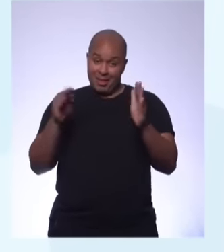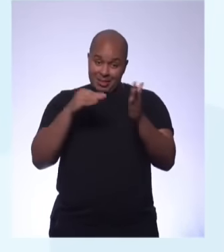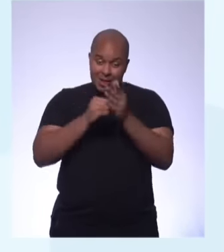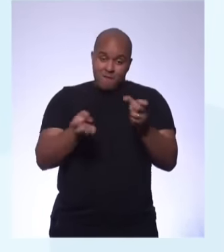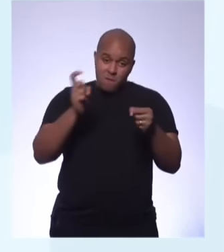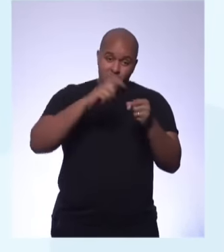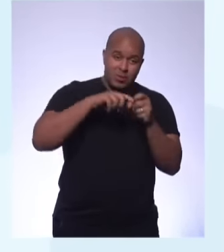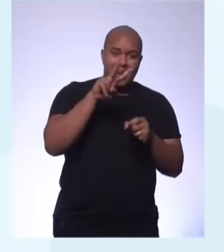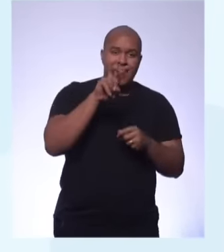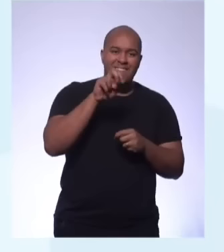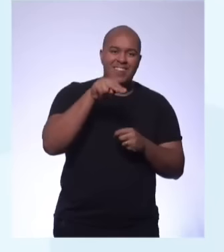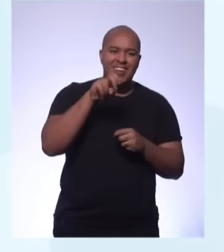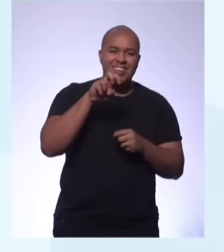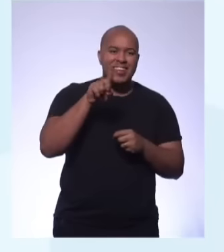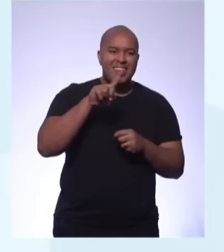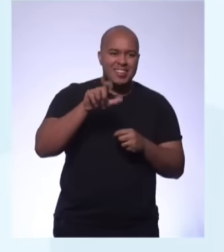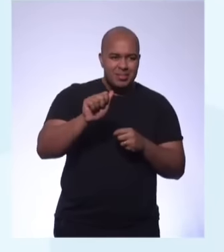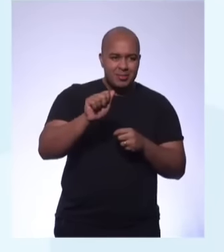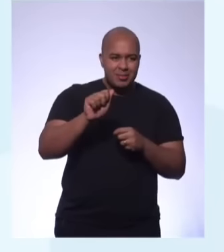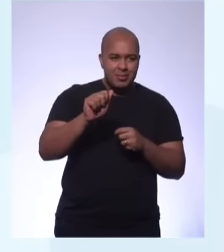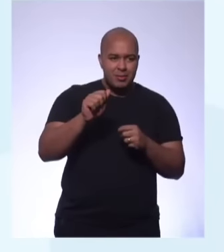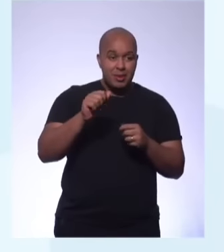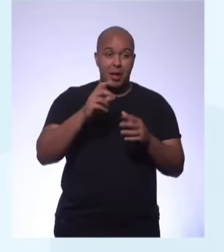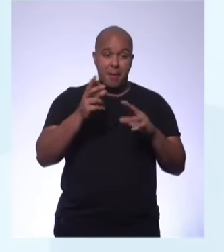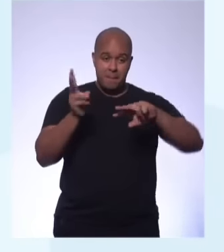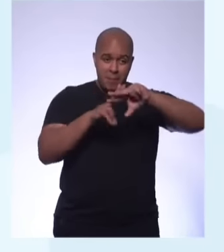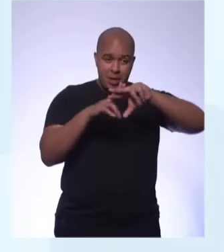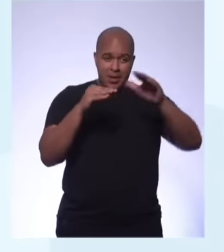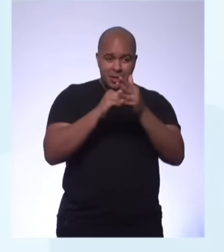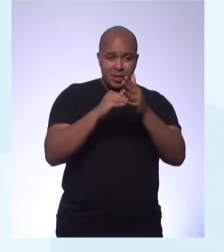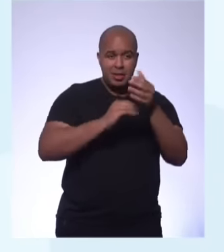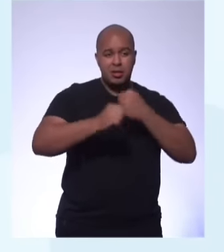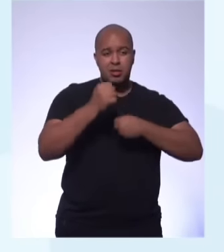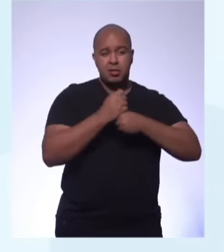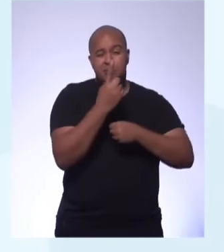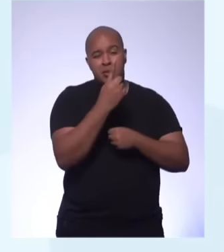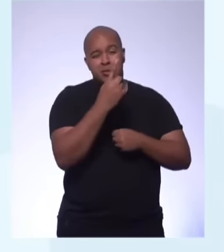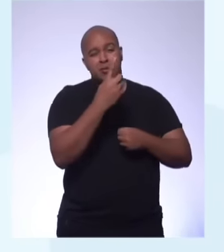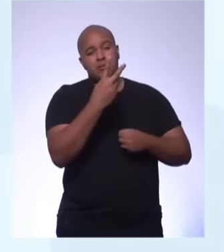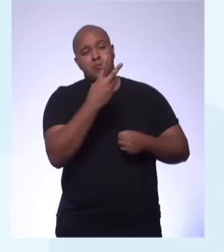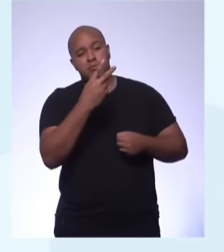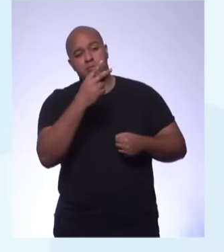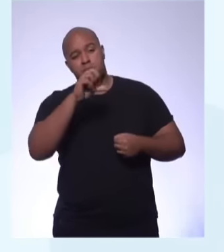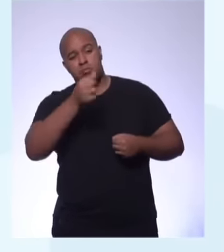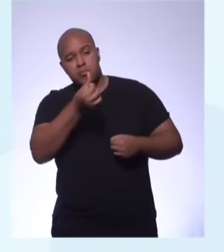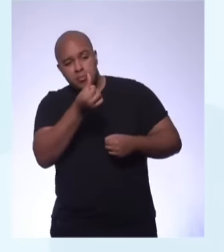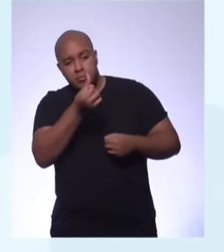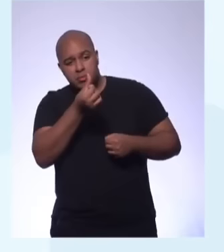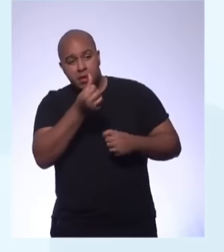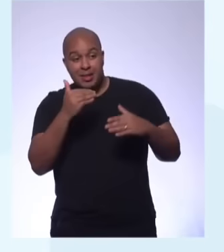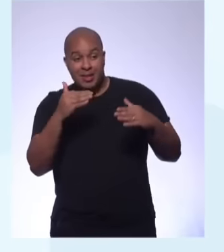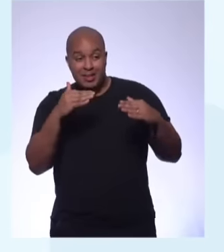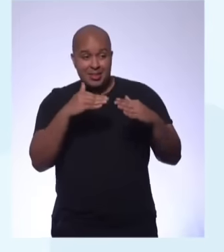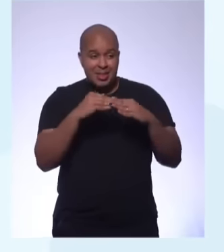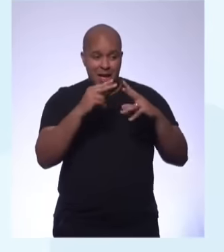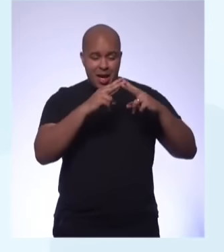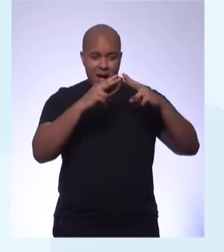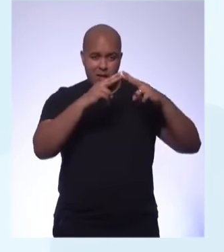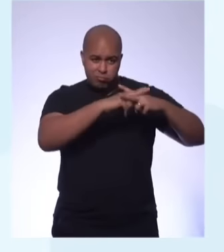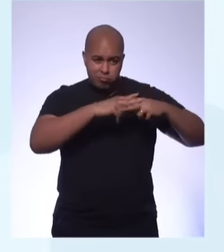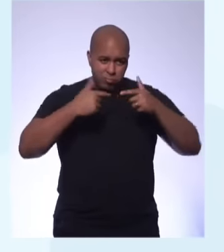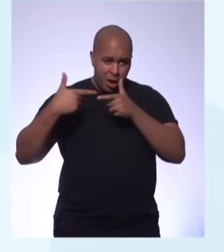sendo preso em 1296, ao se envolver na guerra contra Gênova. Teria sido na prisão